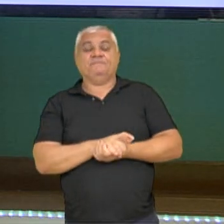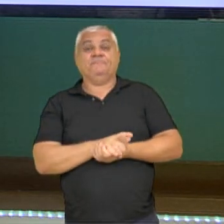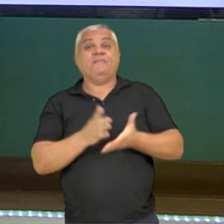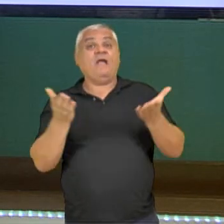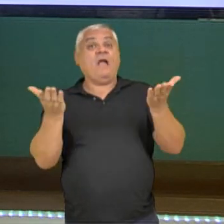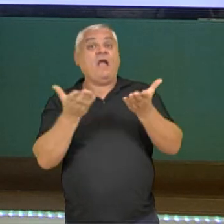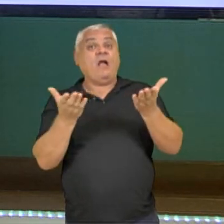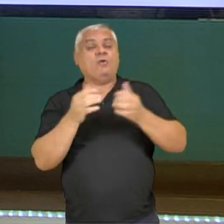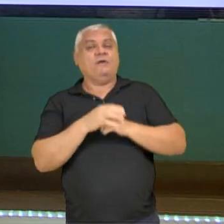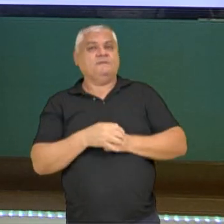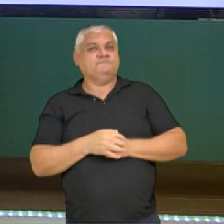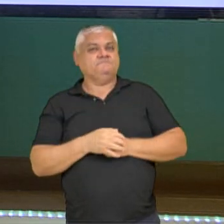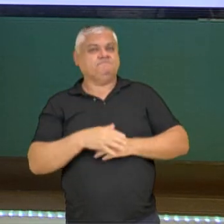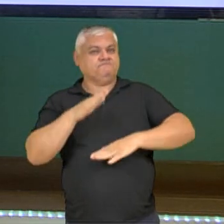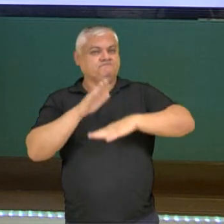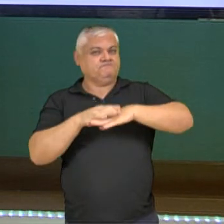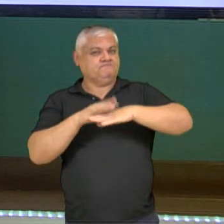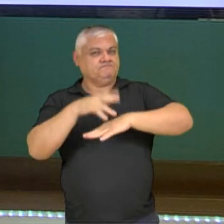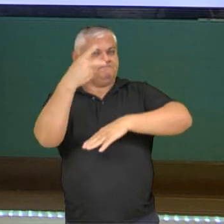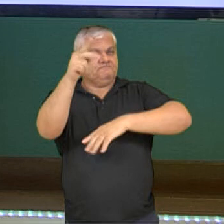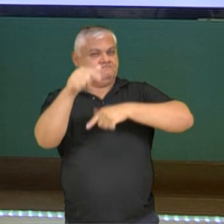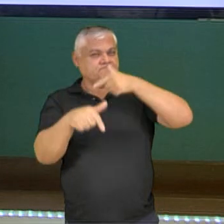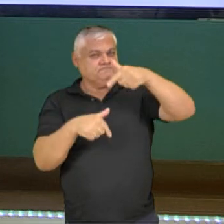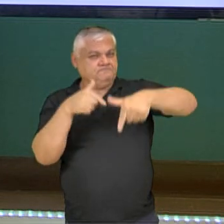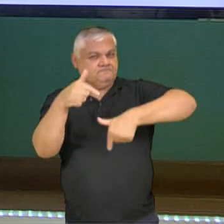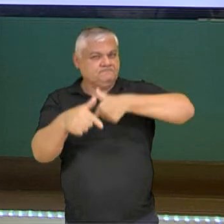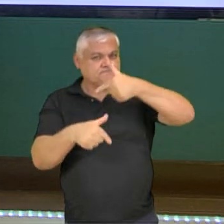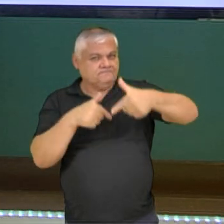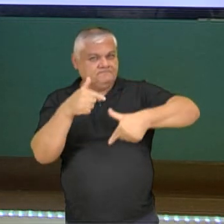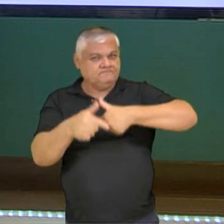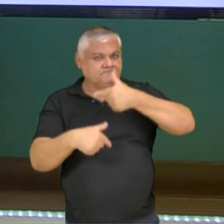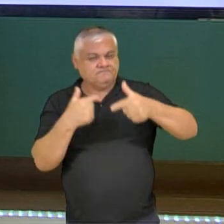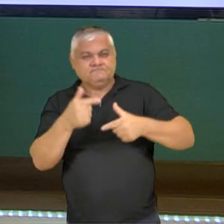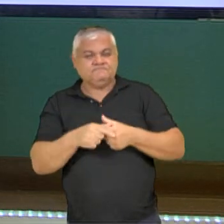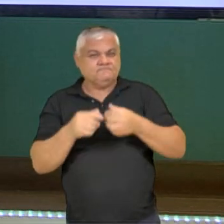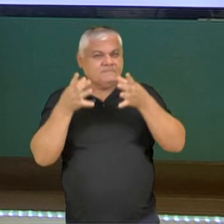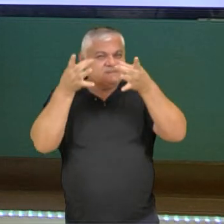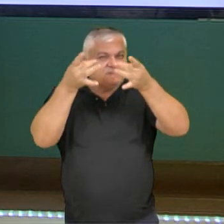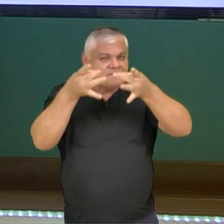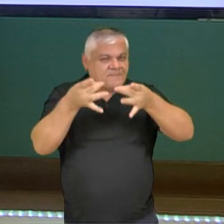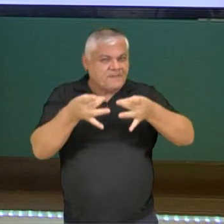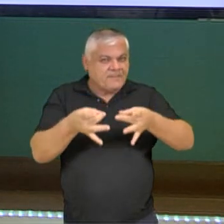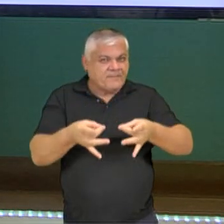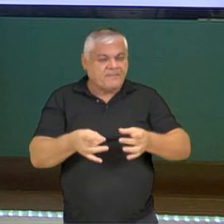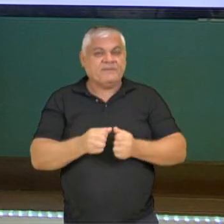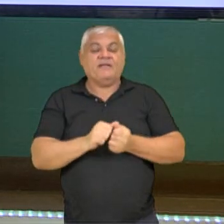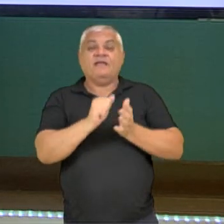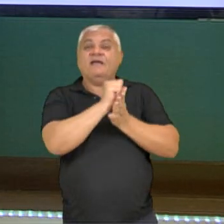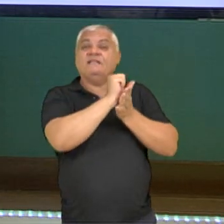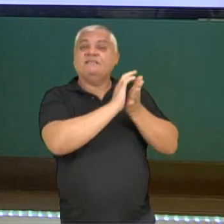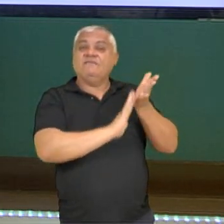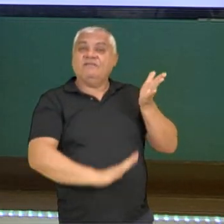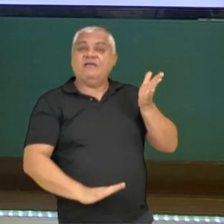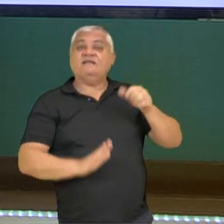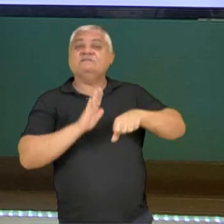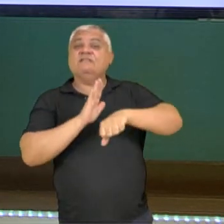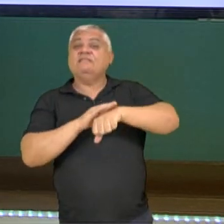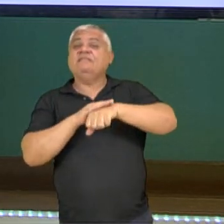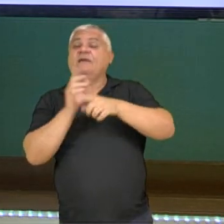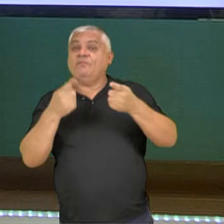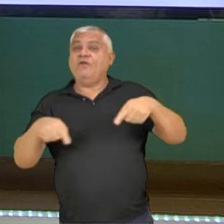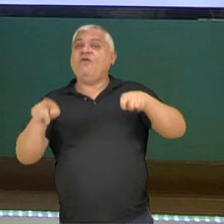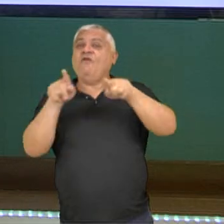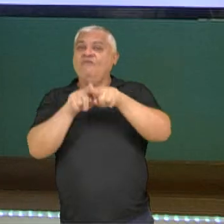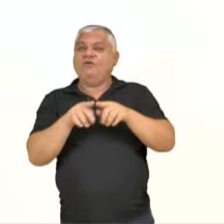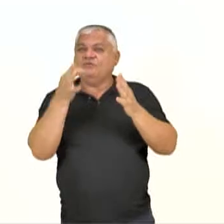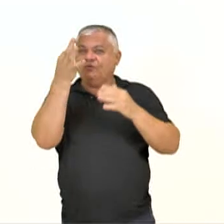Agora, mãos à obra e vamos minerar este conhecimento. Atividade, tempo e voltaremos com